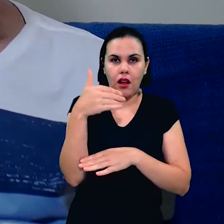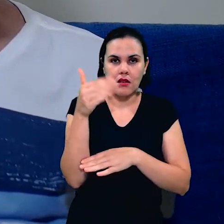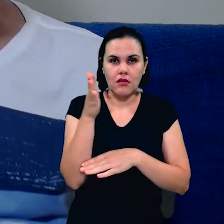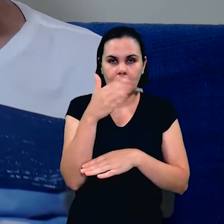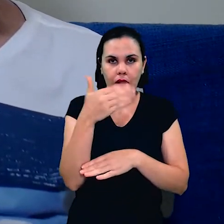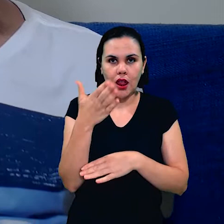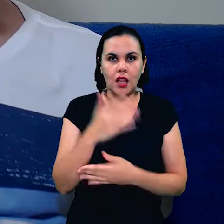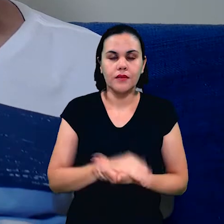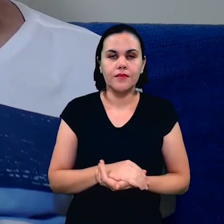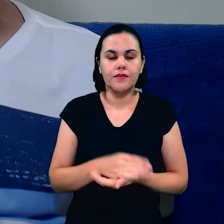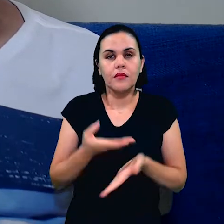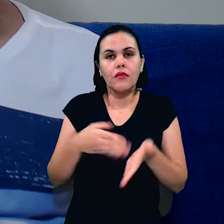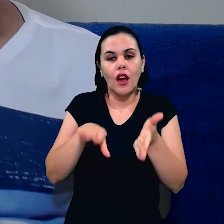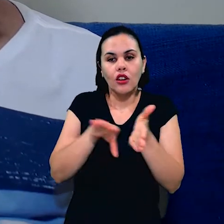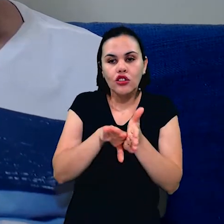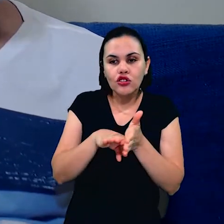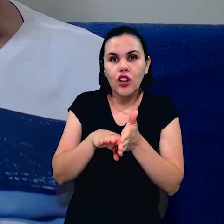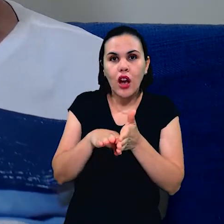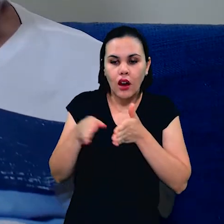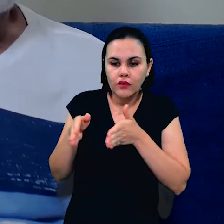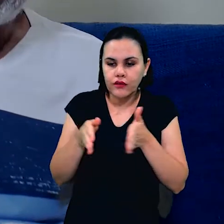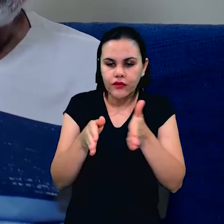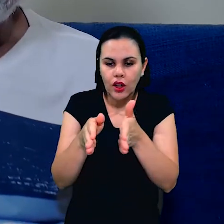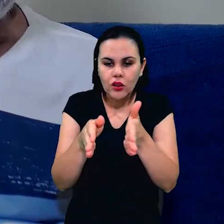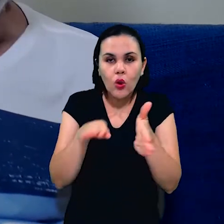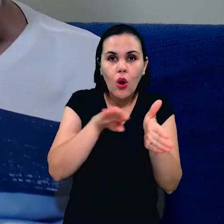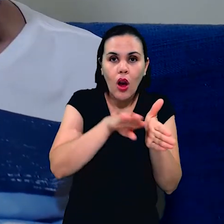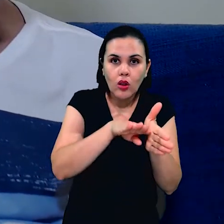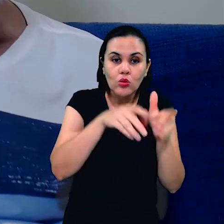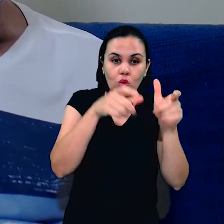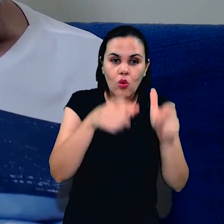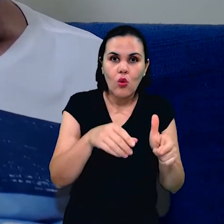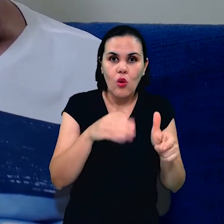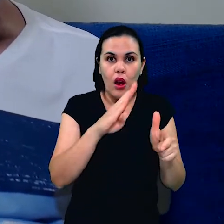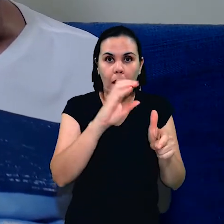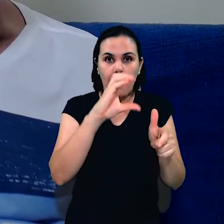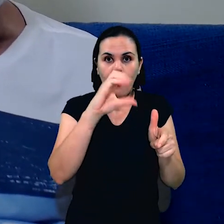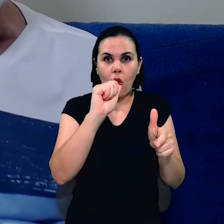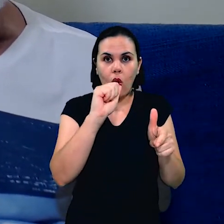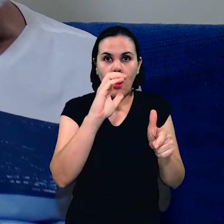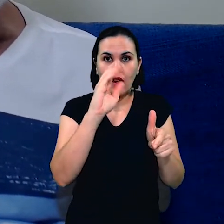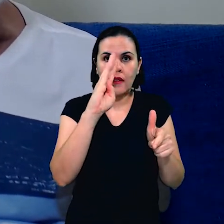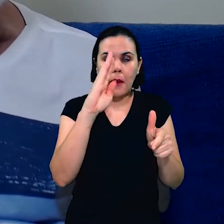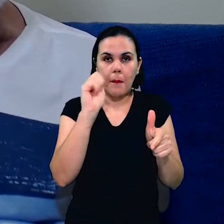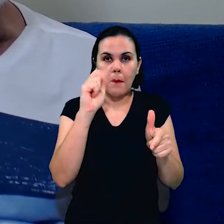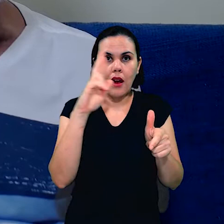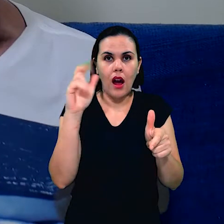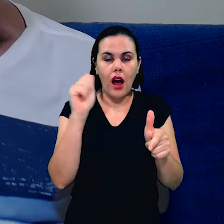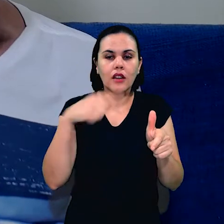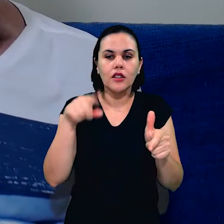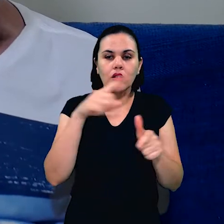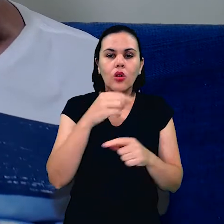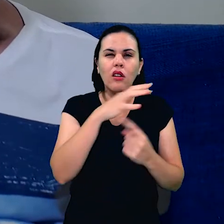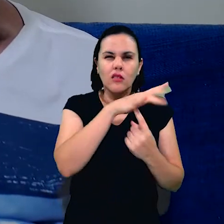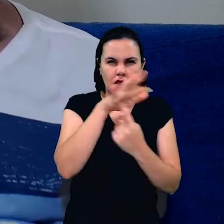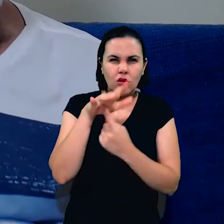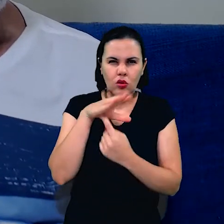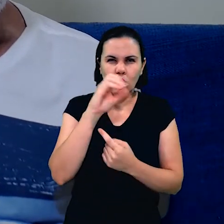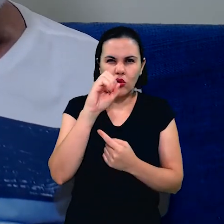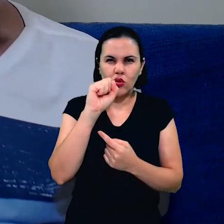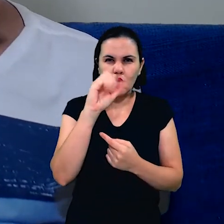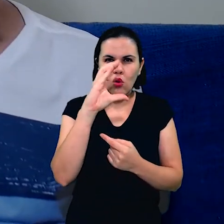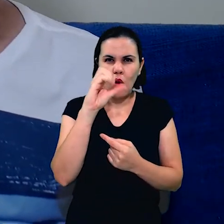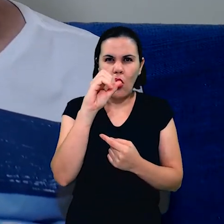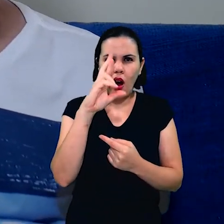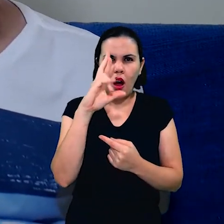bandeira. Então, chegavam no rio, desembarcavam ali na Boca da Barra, mais ou menos, e a gente pegava essa bandeira ali na Praça Nilo